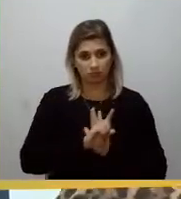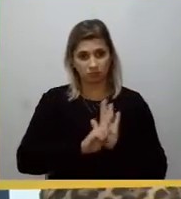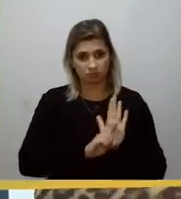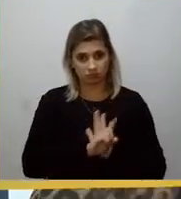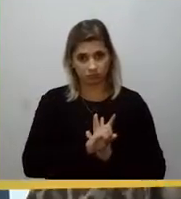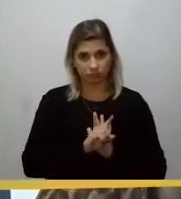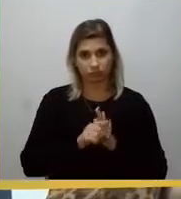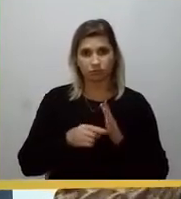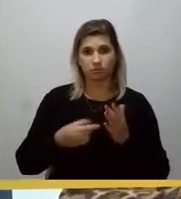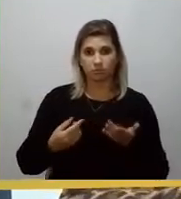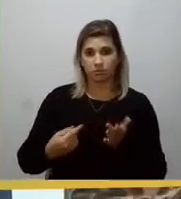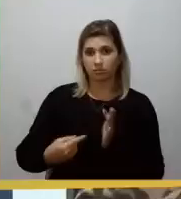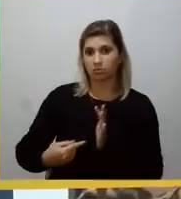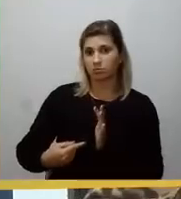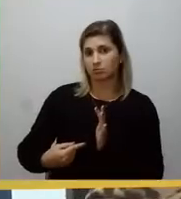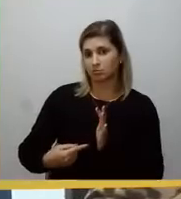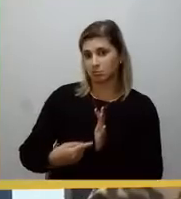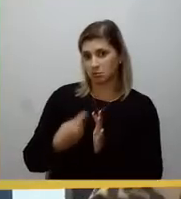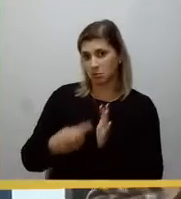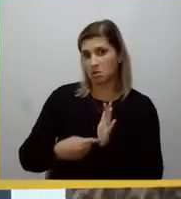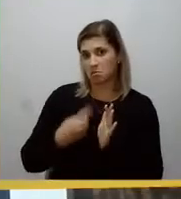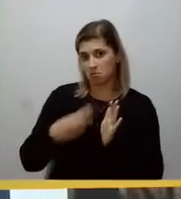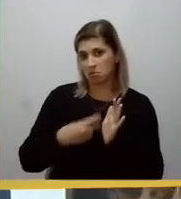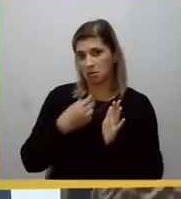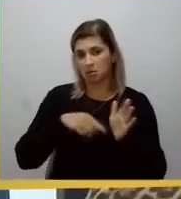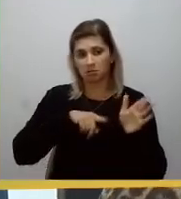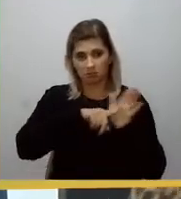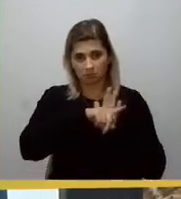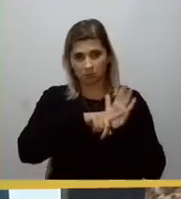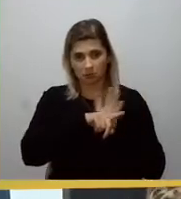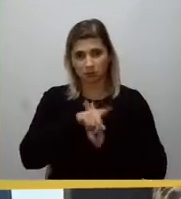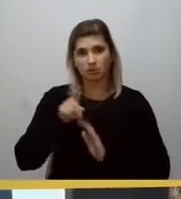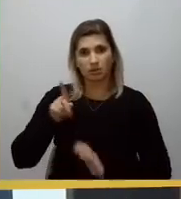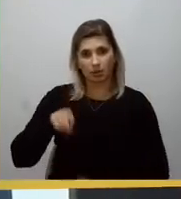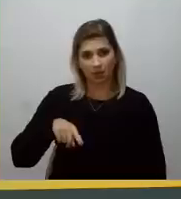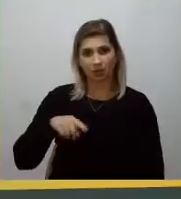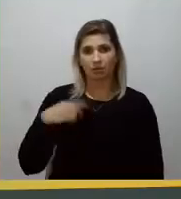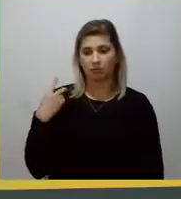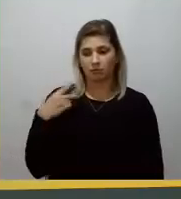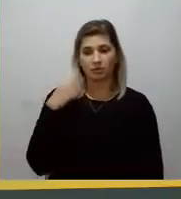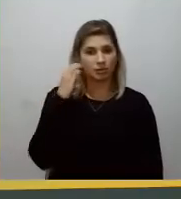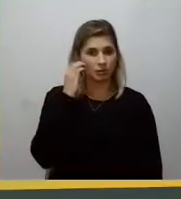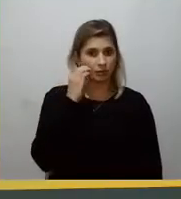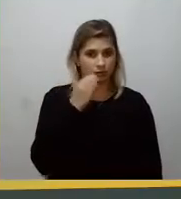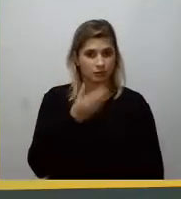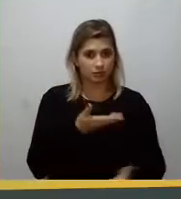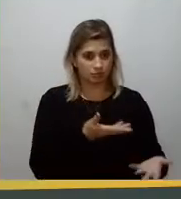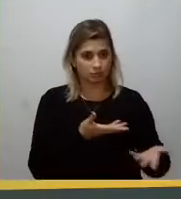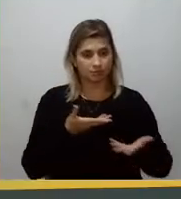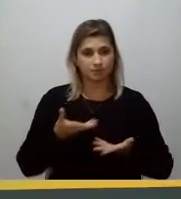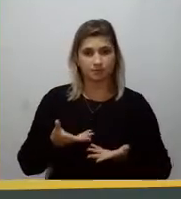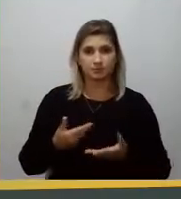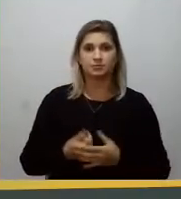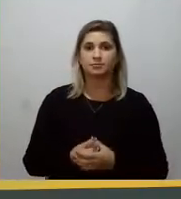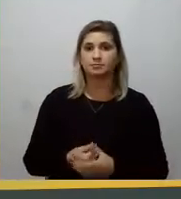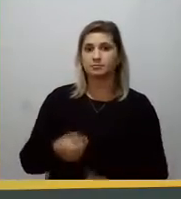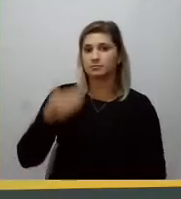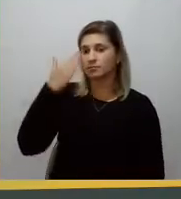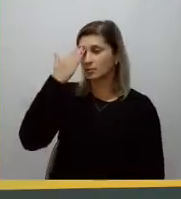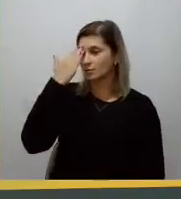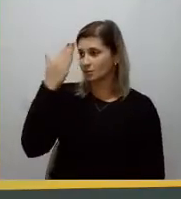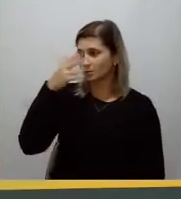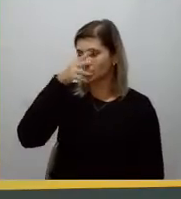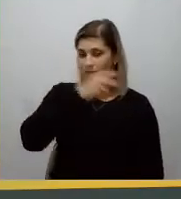os primeiros questionamentos para o nosso relator, vereador Jair Júnior. Obrigado, senhor presidente. Boa